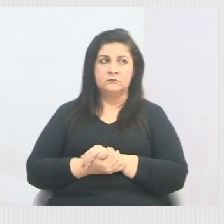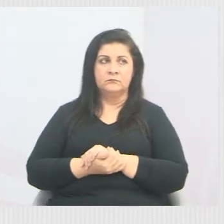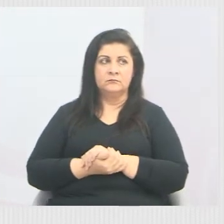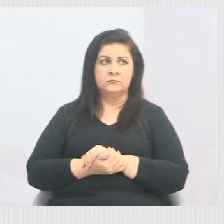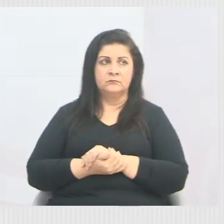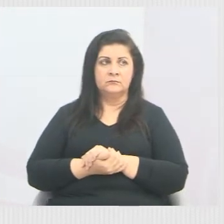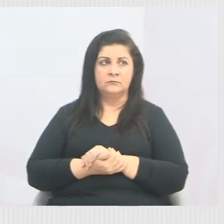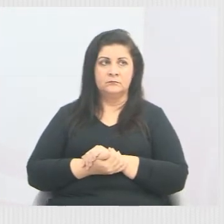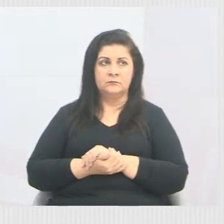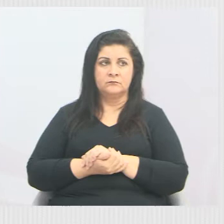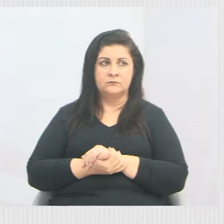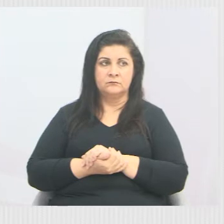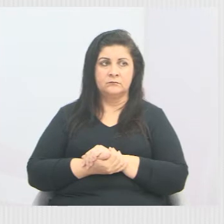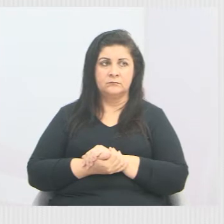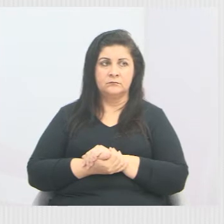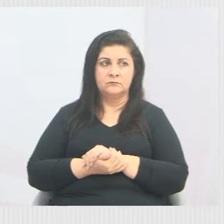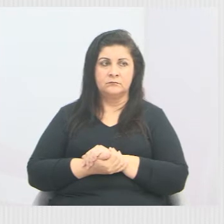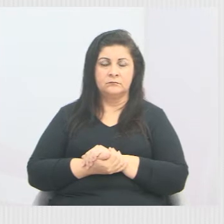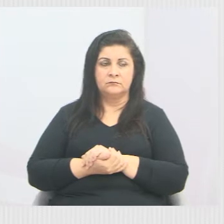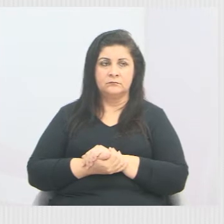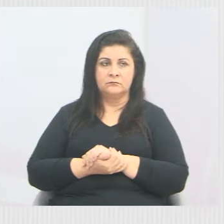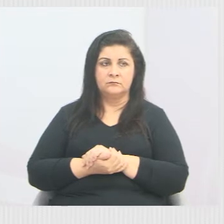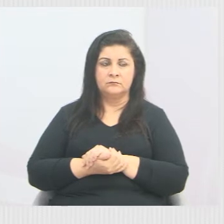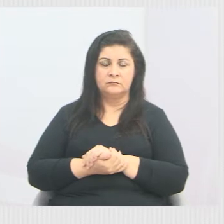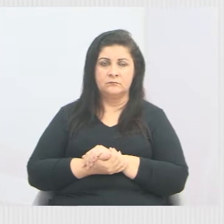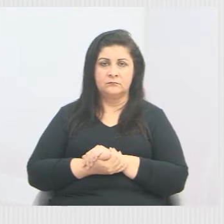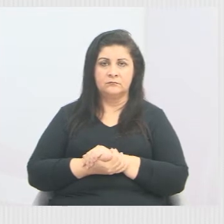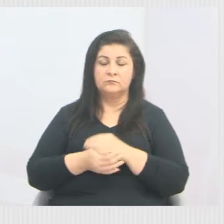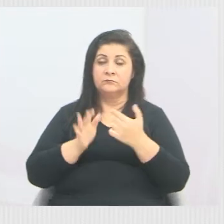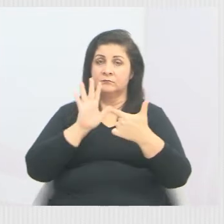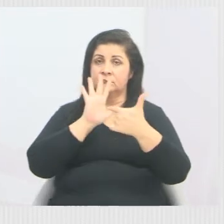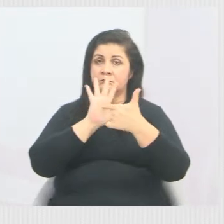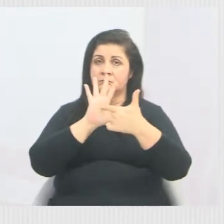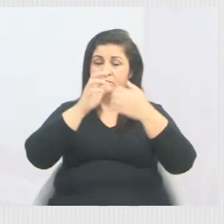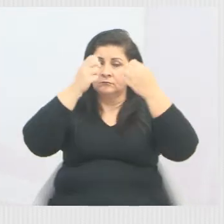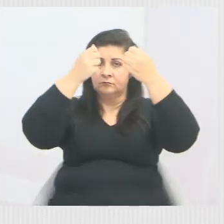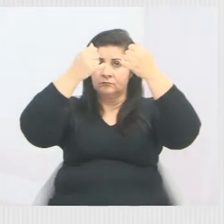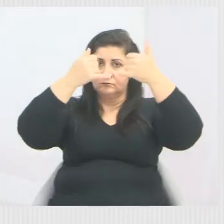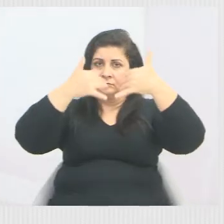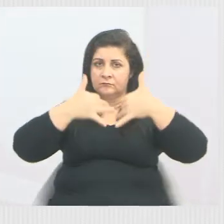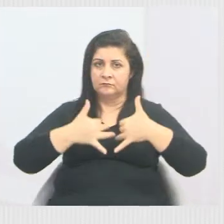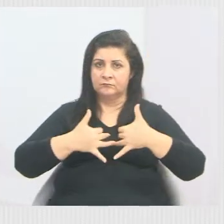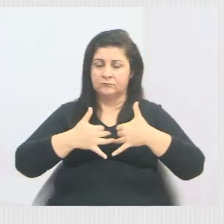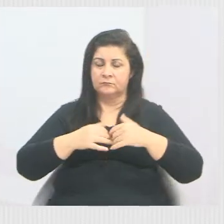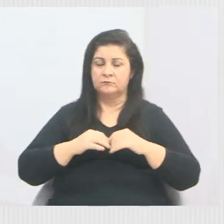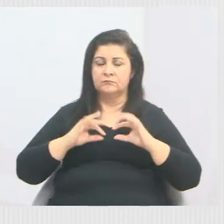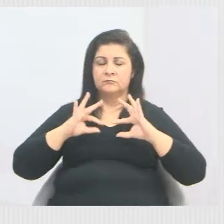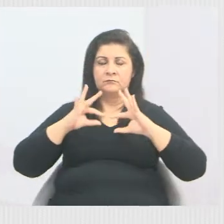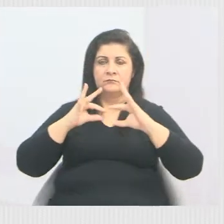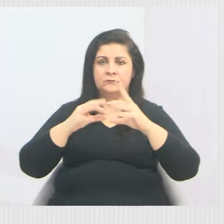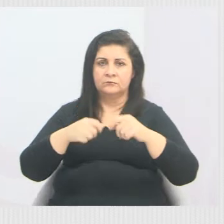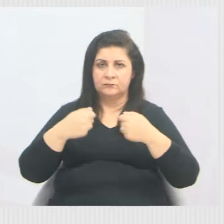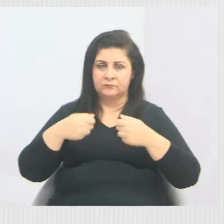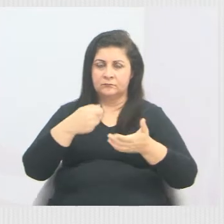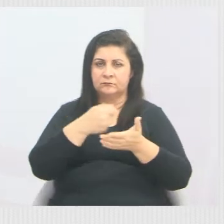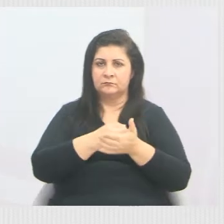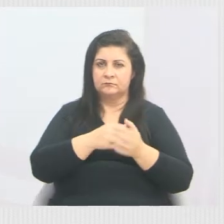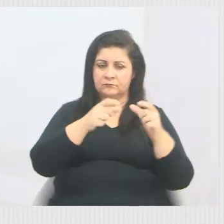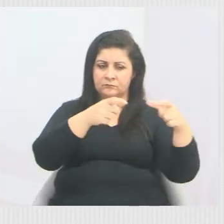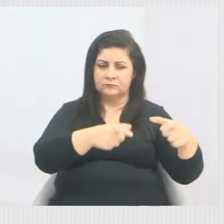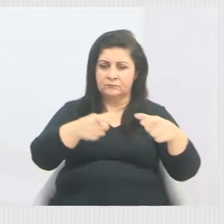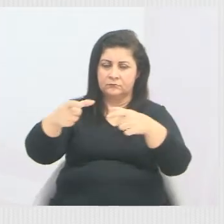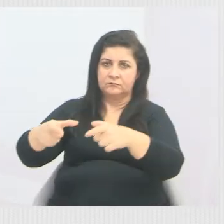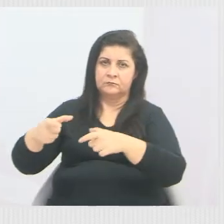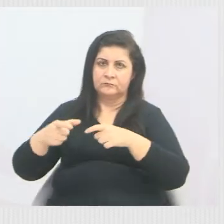Aqui trago um quadro para vocês de um demonstrativo sobre o restos a pagar por órgão.